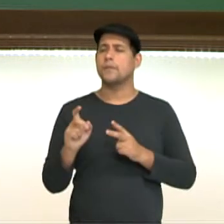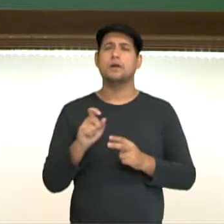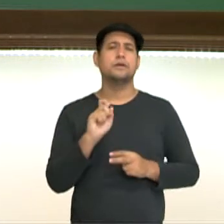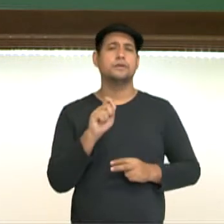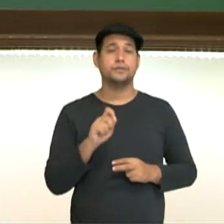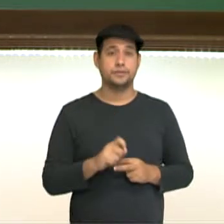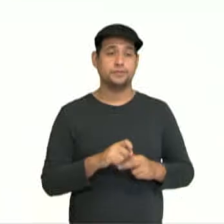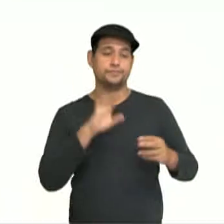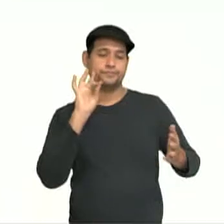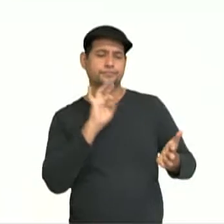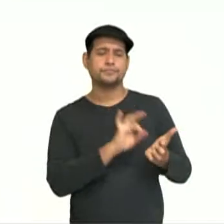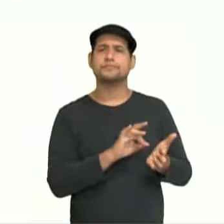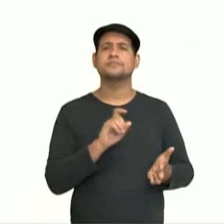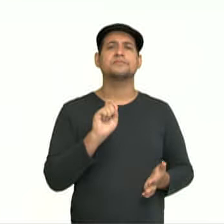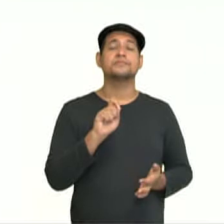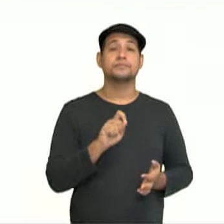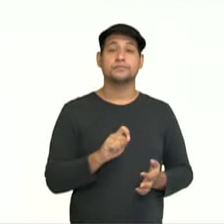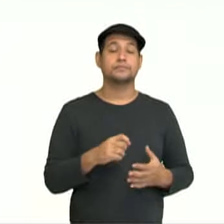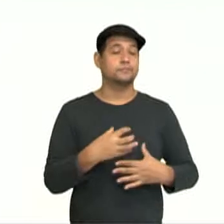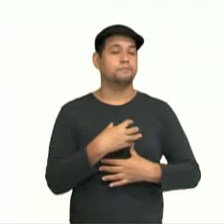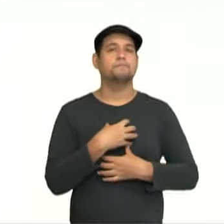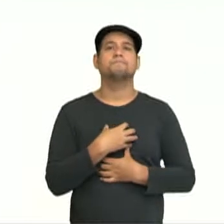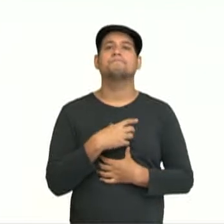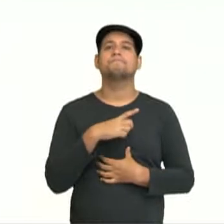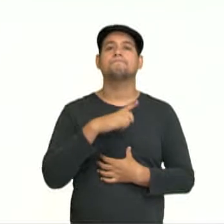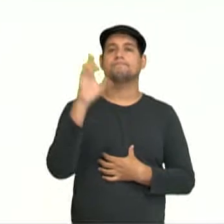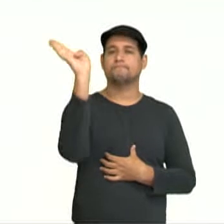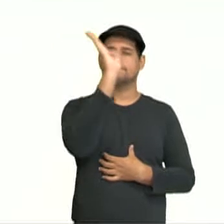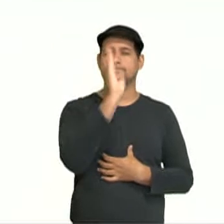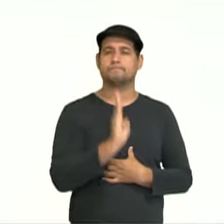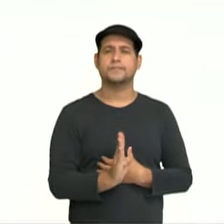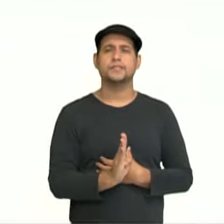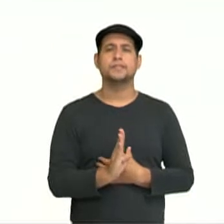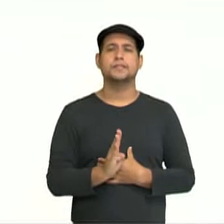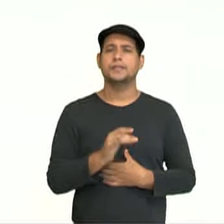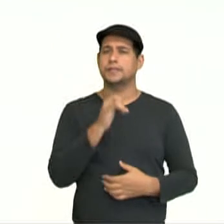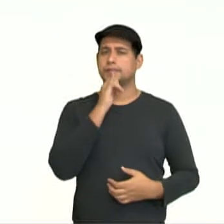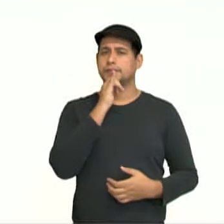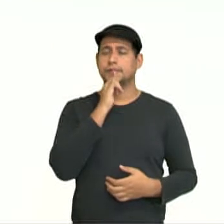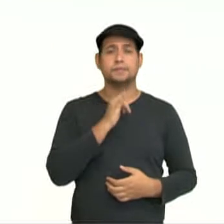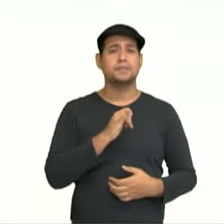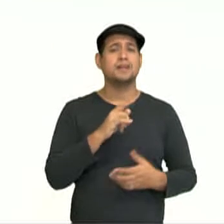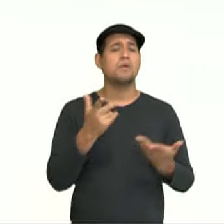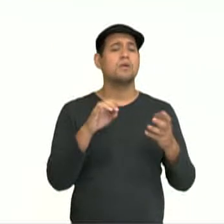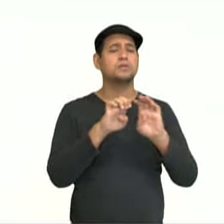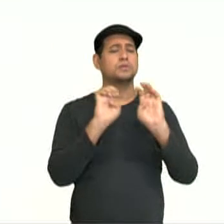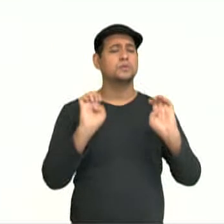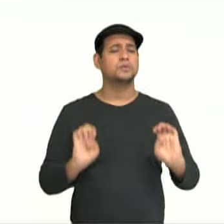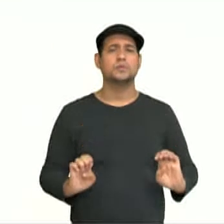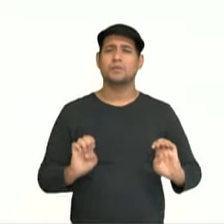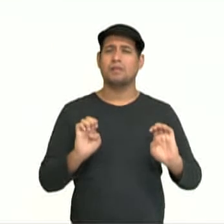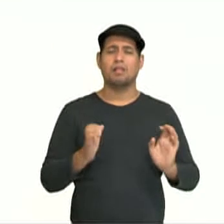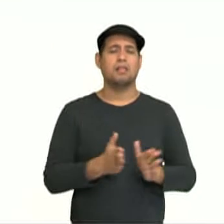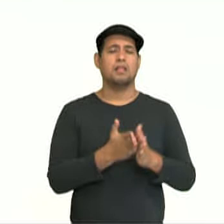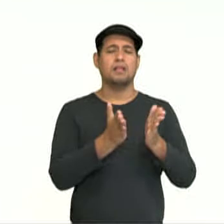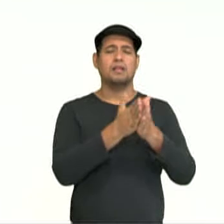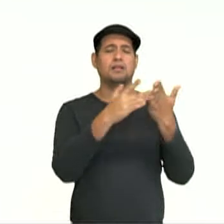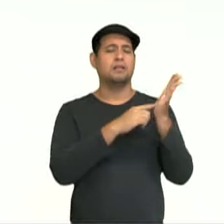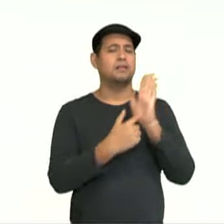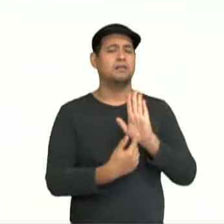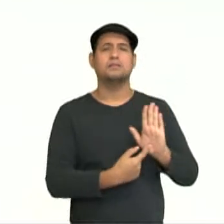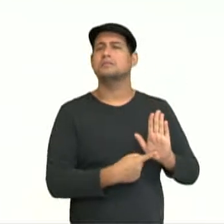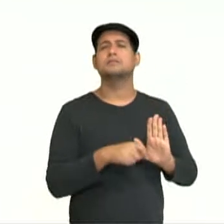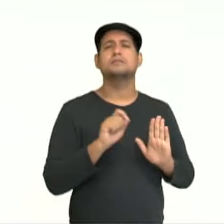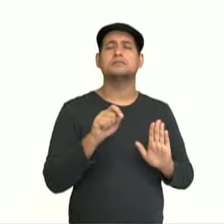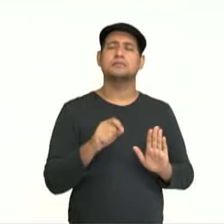mais específicos a situação do Brasil. O quesito da estruturação da pobreza no Brasil remete